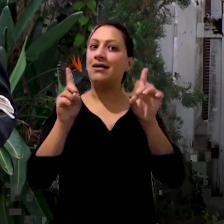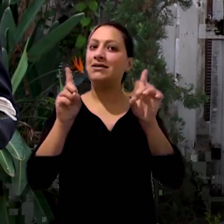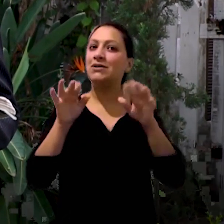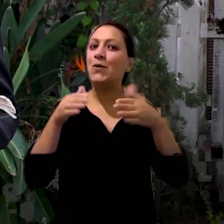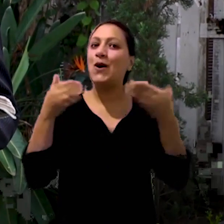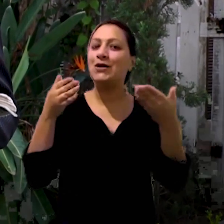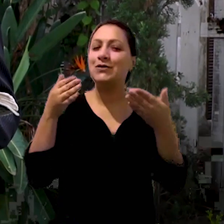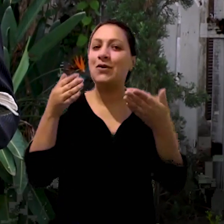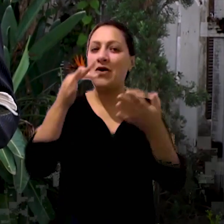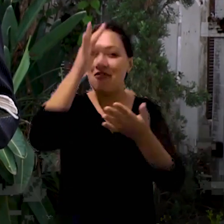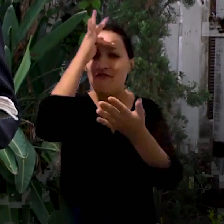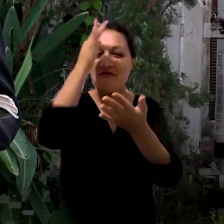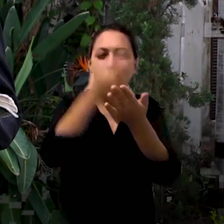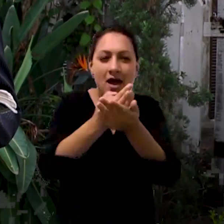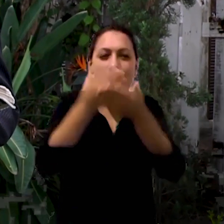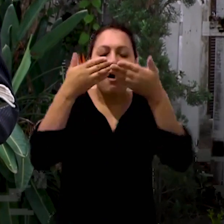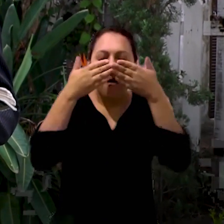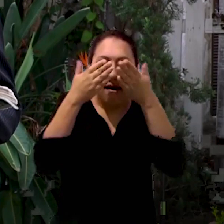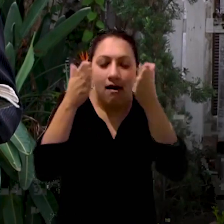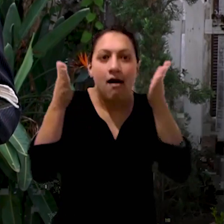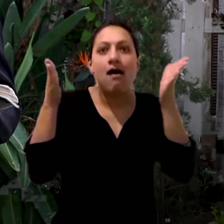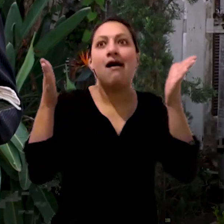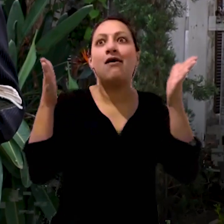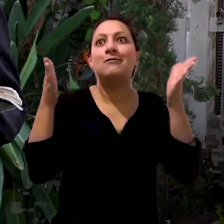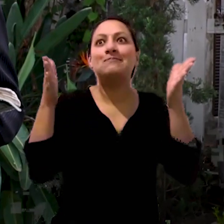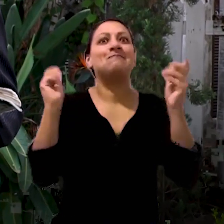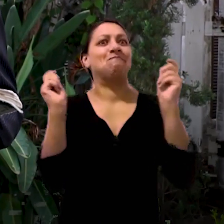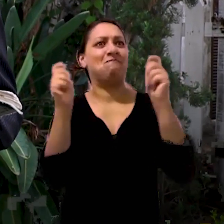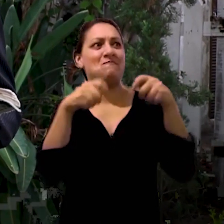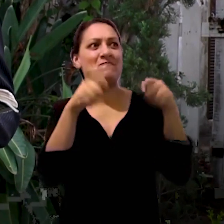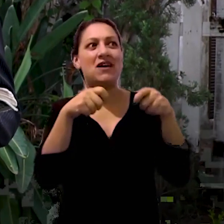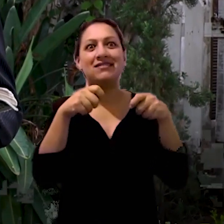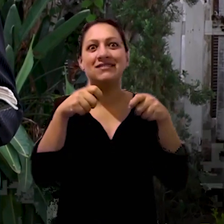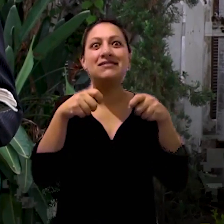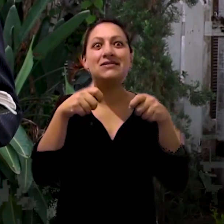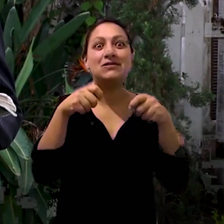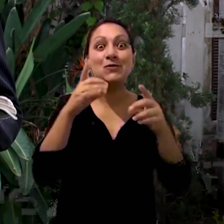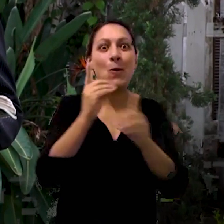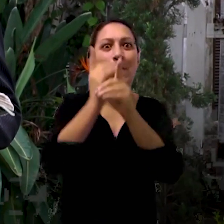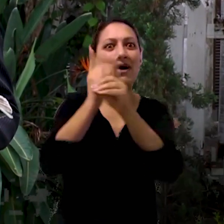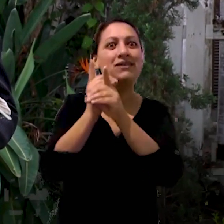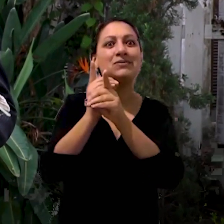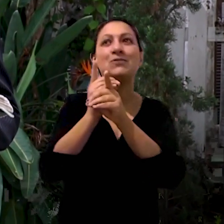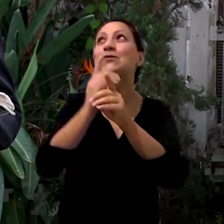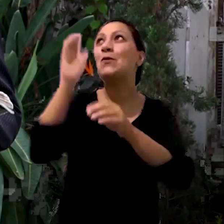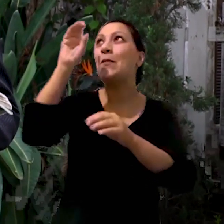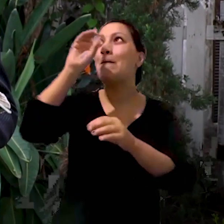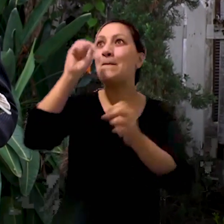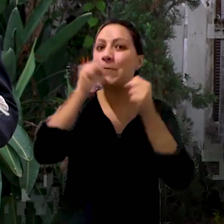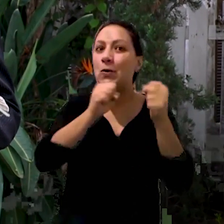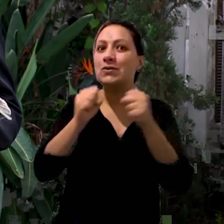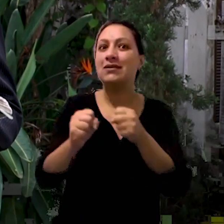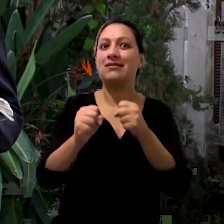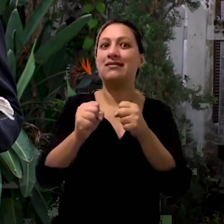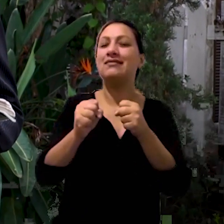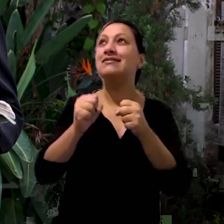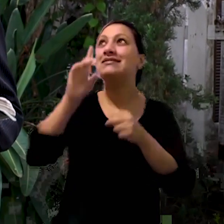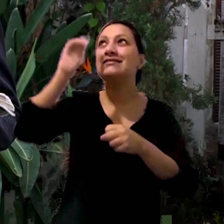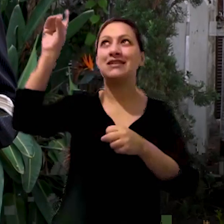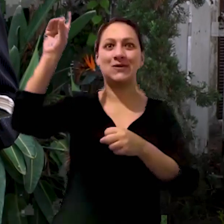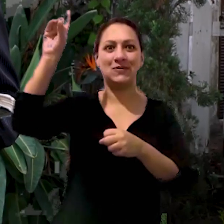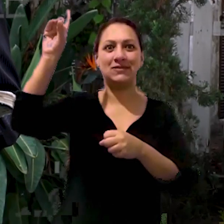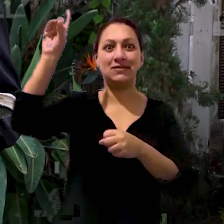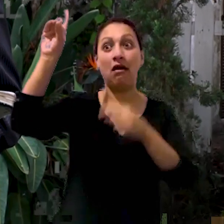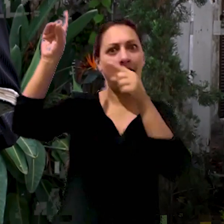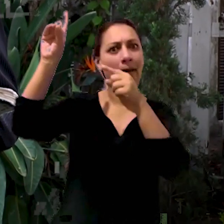começamos a enxergar pelos olhos da fé, descobrimos o enorme poder que está à nossa disposição. O poder